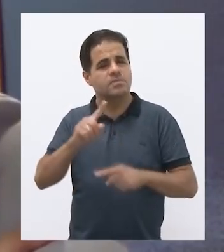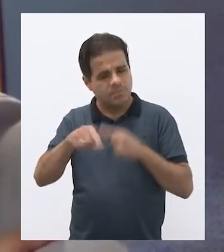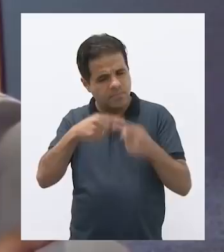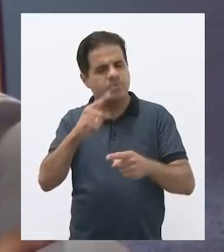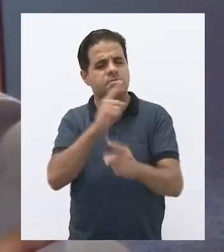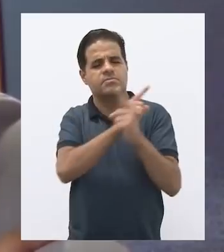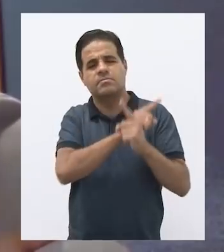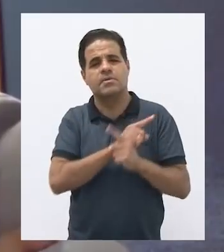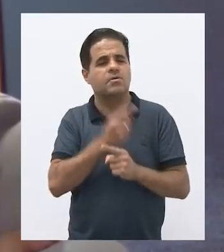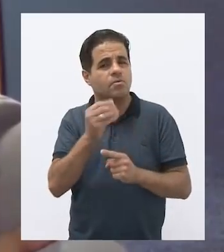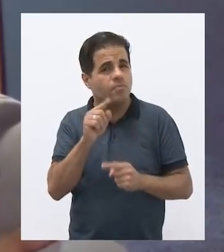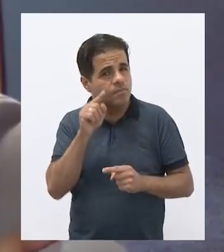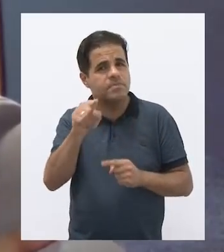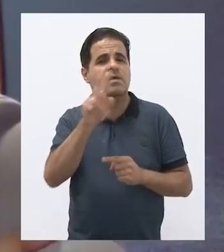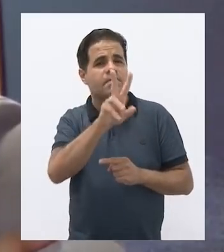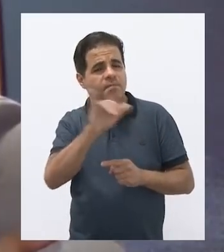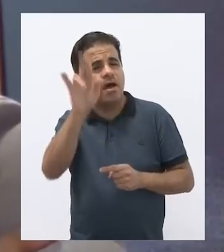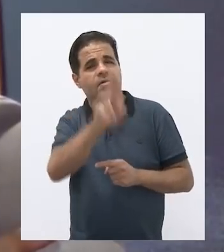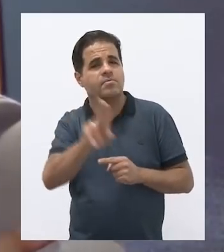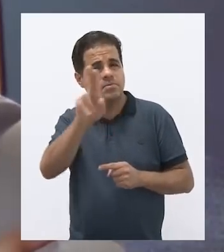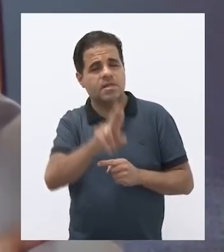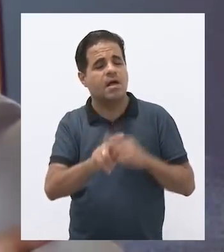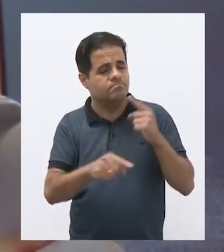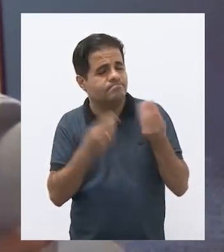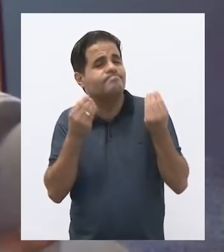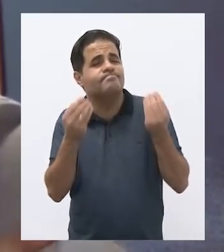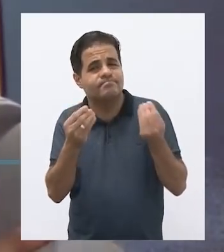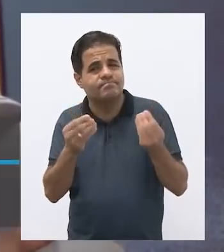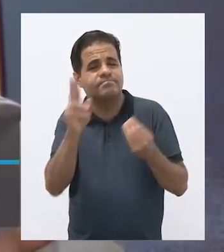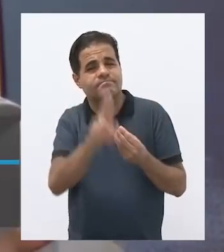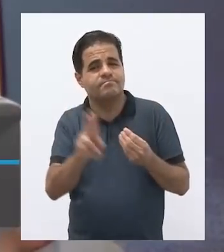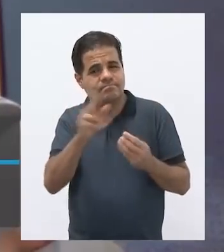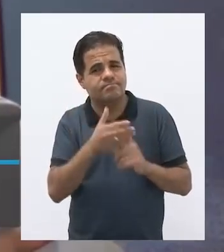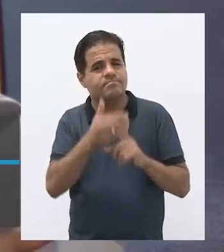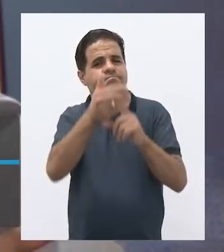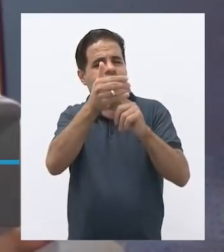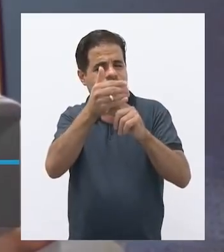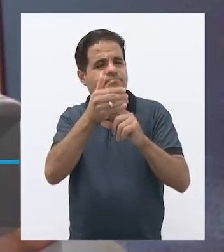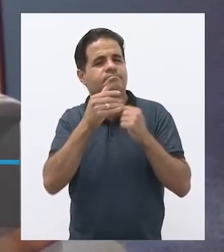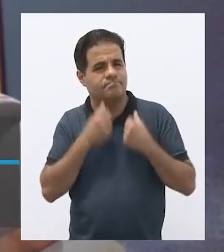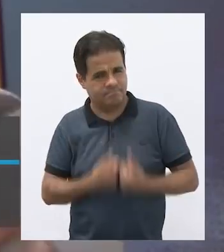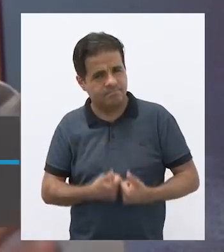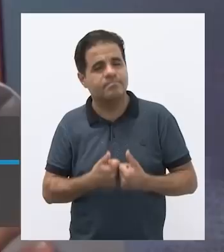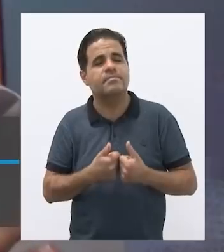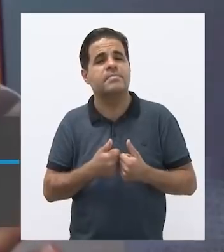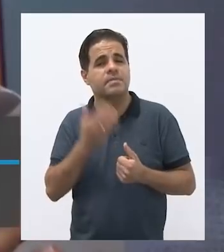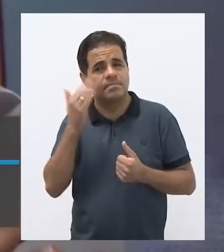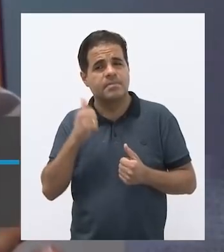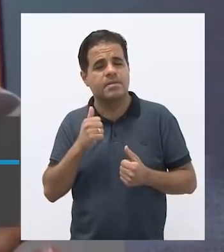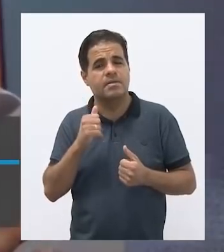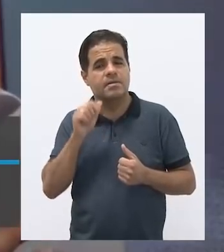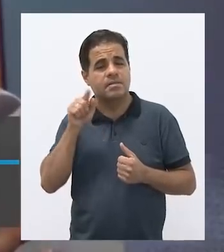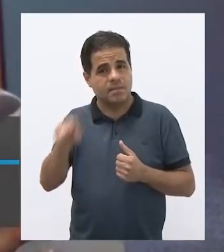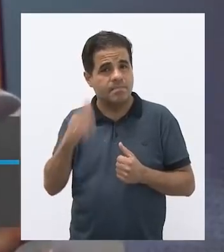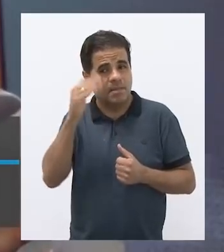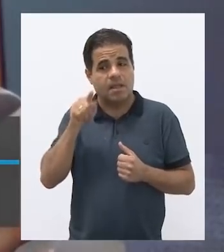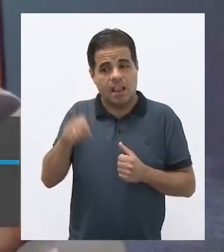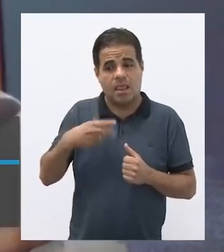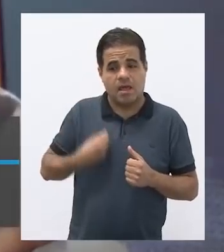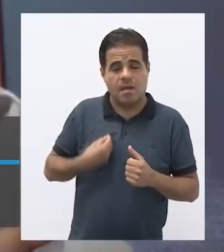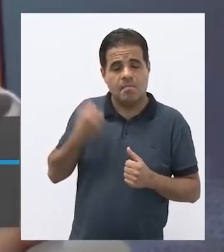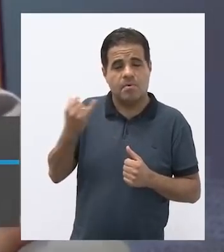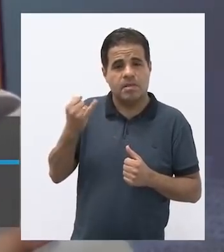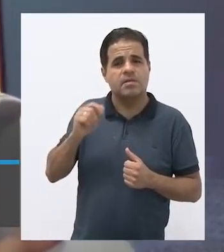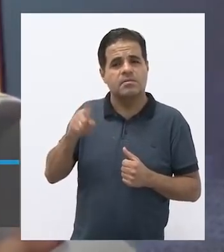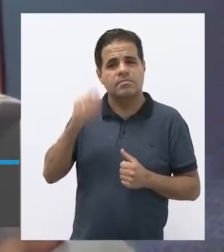é descobrir como é que você vai usar essas tecnologias e para que você vai usar essas tecnologias. Saber que elas estão ali é muito importante. E